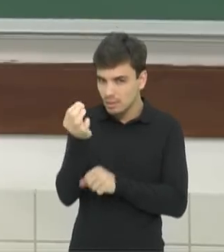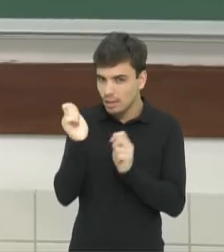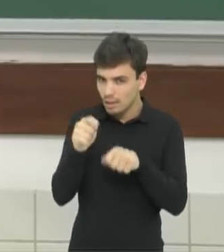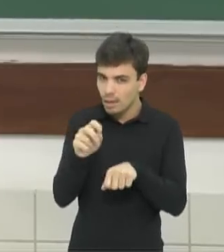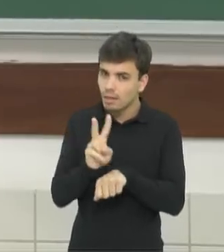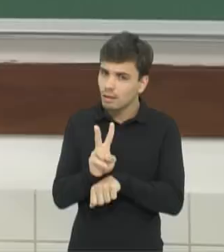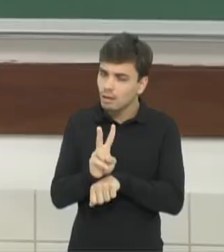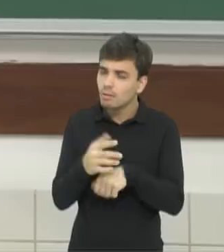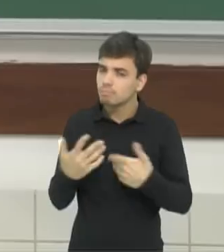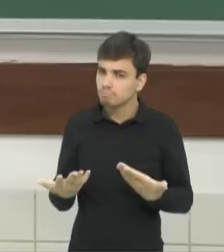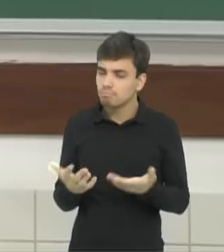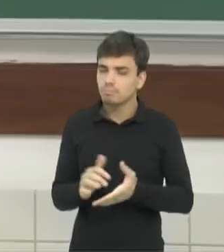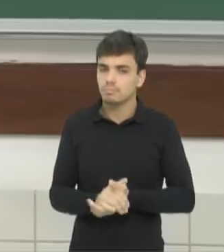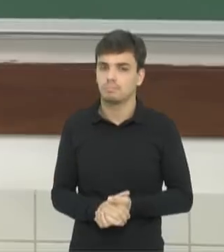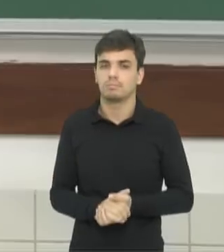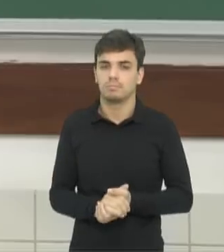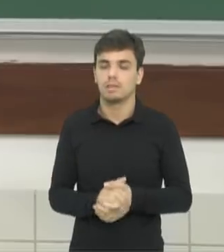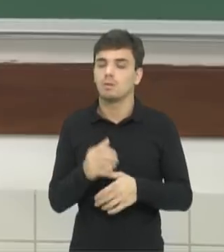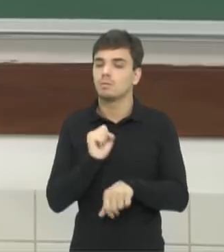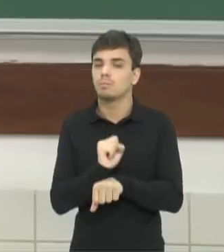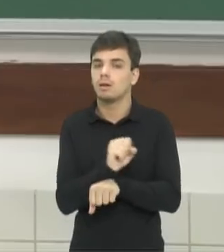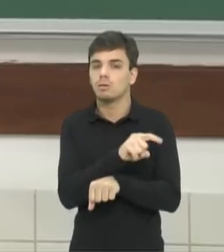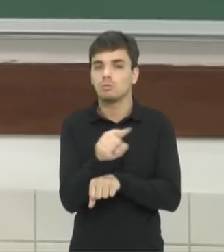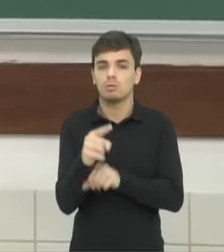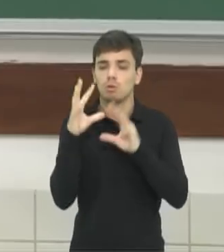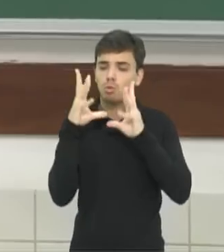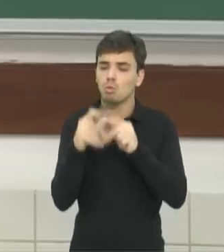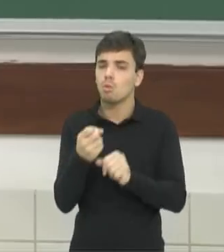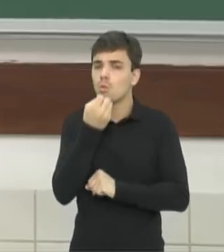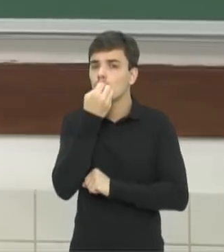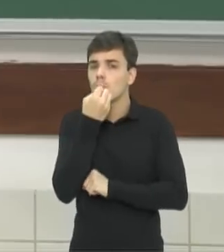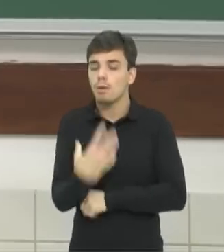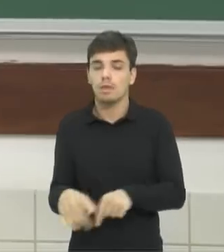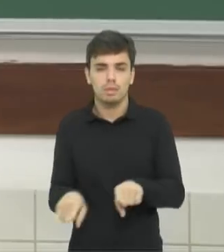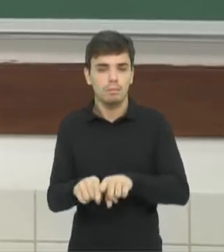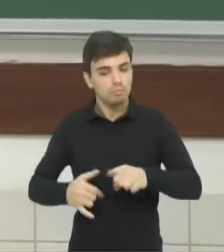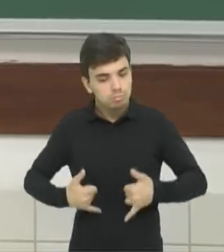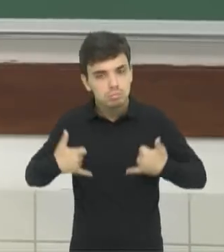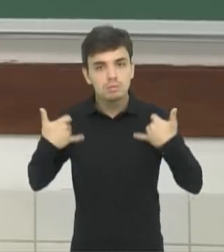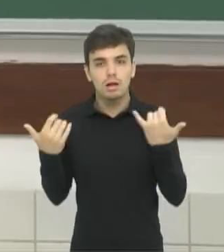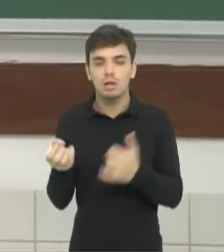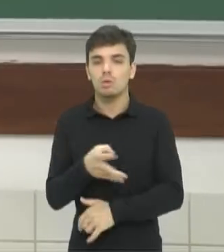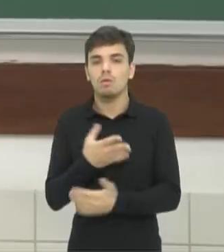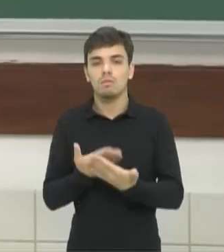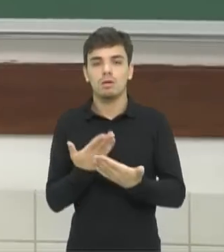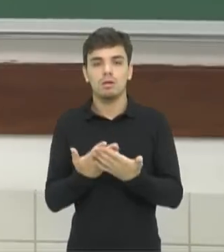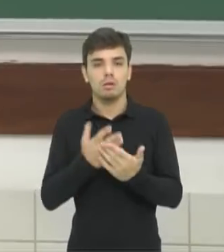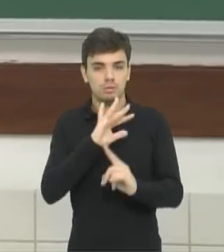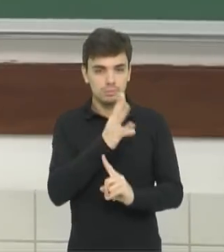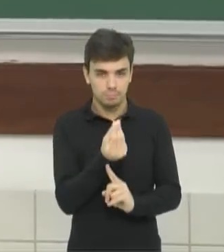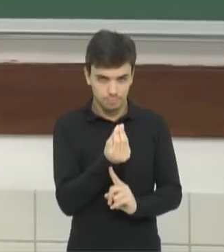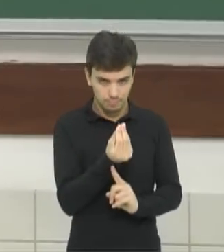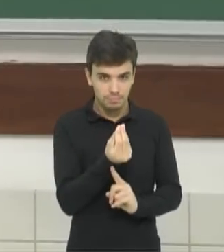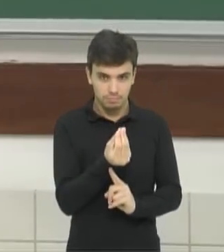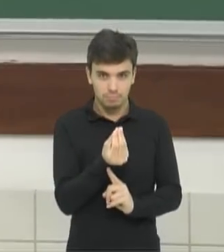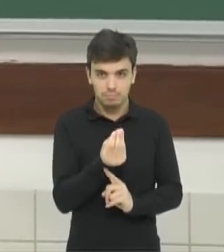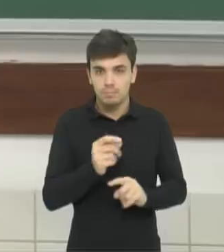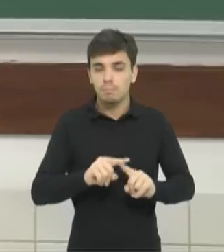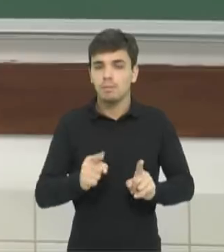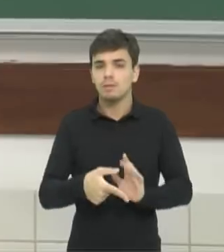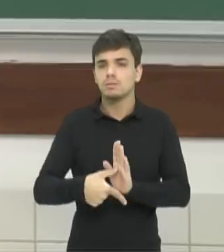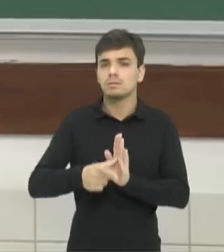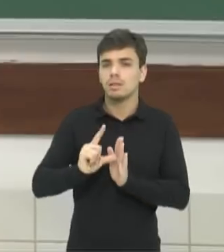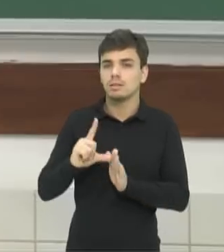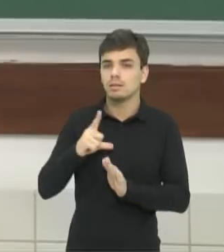já, né? Mas eu espero que todos estejam bem e que estejam animados para essa nova aula de arte, gente. Mas antes,